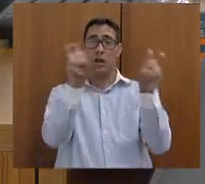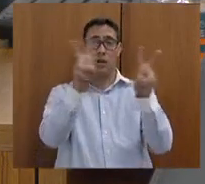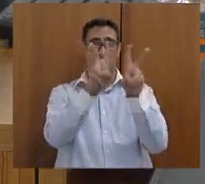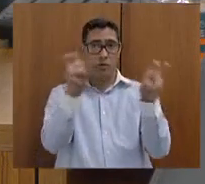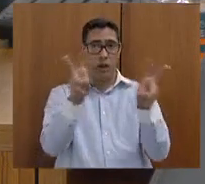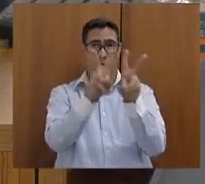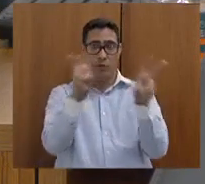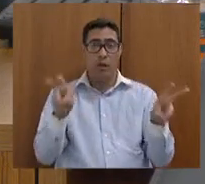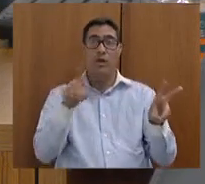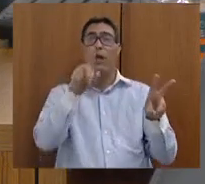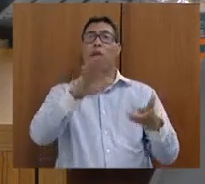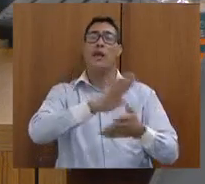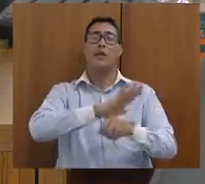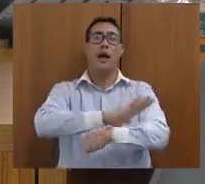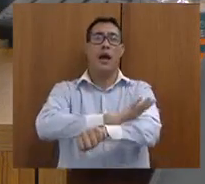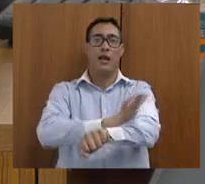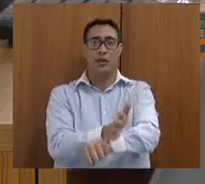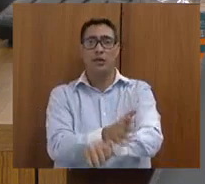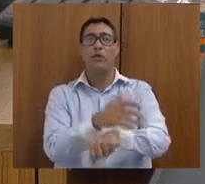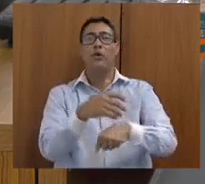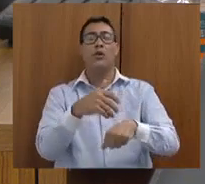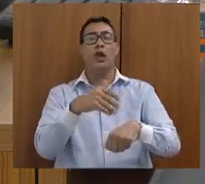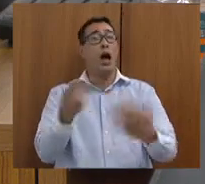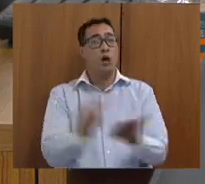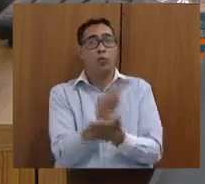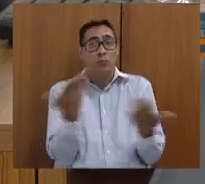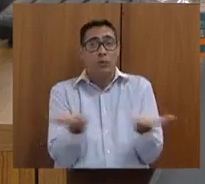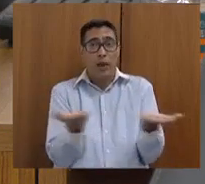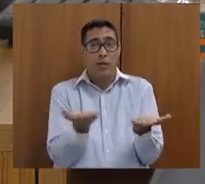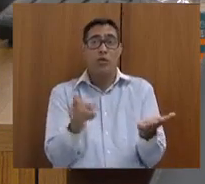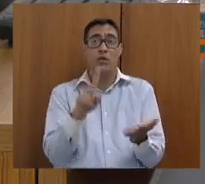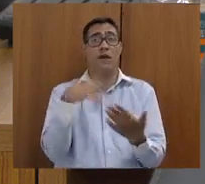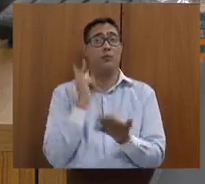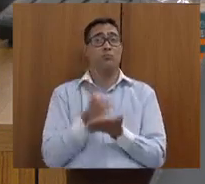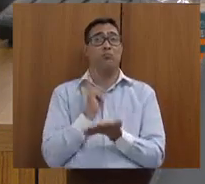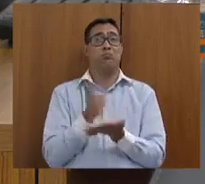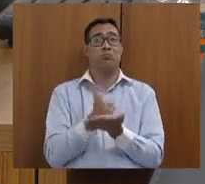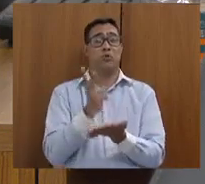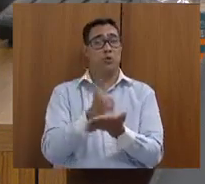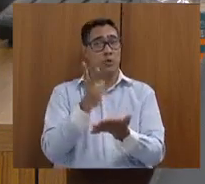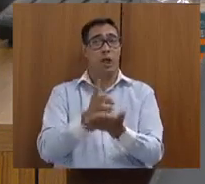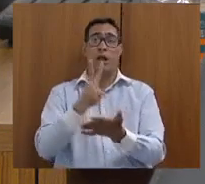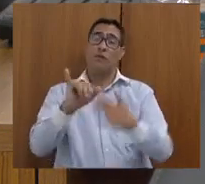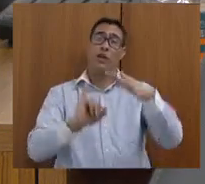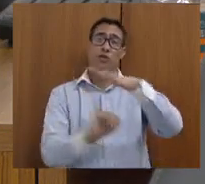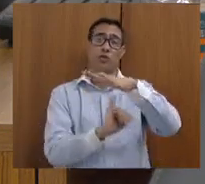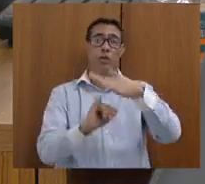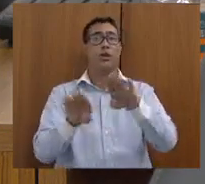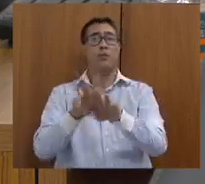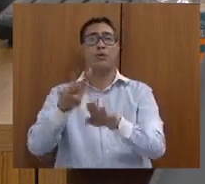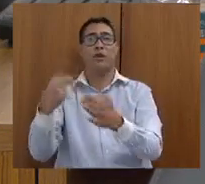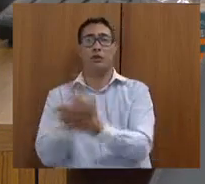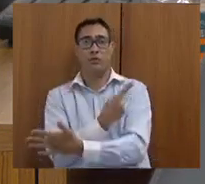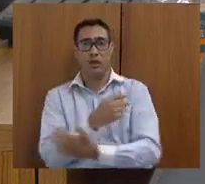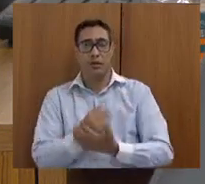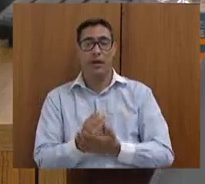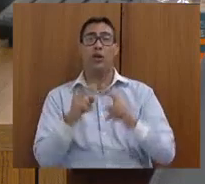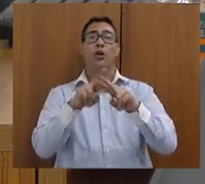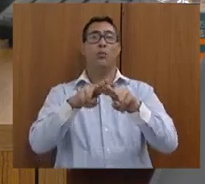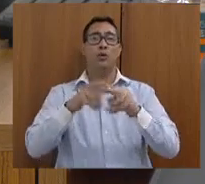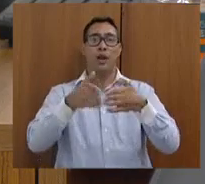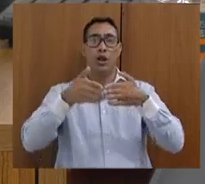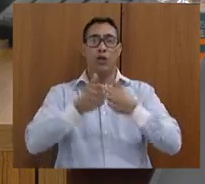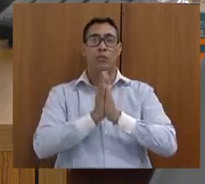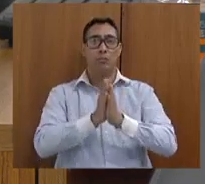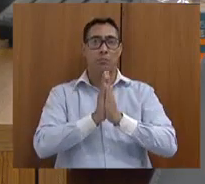racismo cotidiano ele vai continuar aqui no nosso meio e se reproduzir institucionalmente então eu quero pedir aí uma